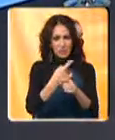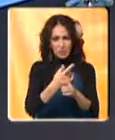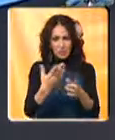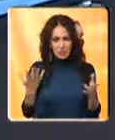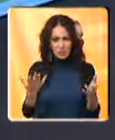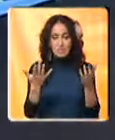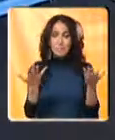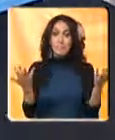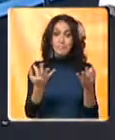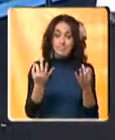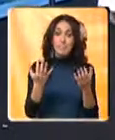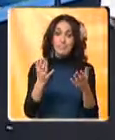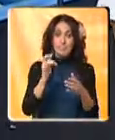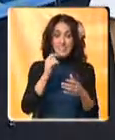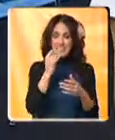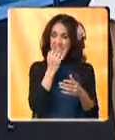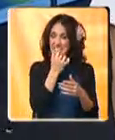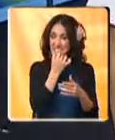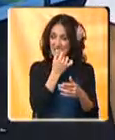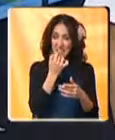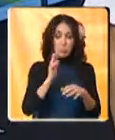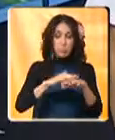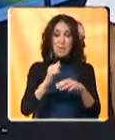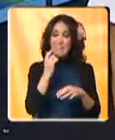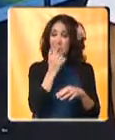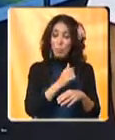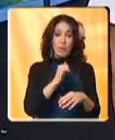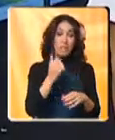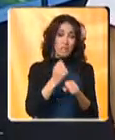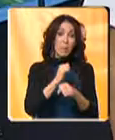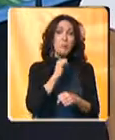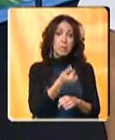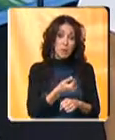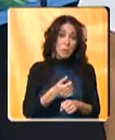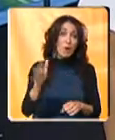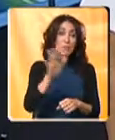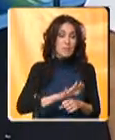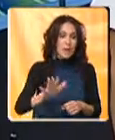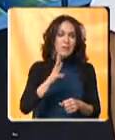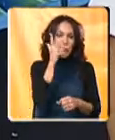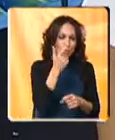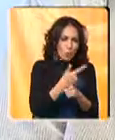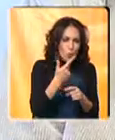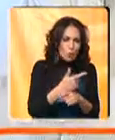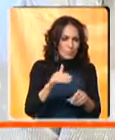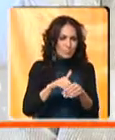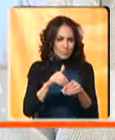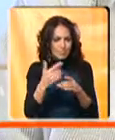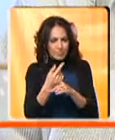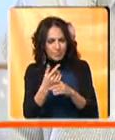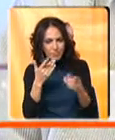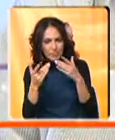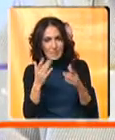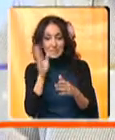E esta degradação da boca levou a perder trabalhos que desenvolvia regularmente na área da figuração. Se eu andasse com